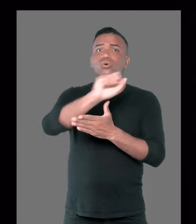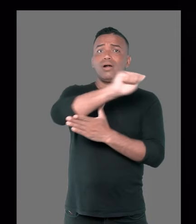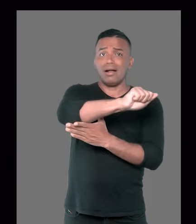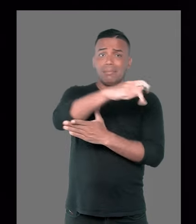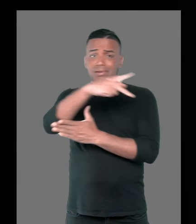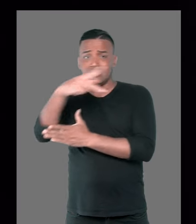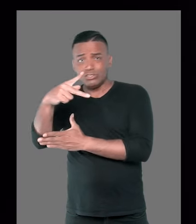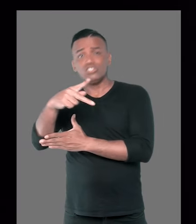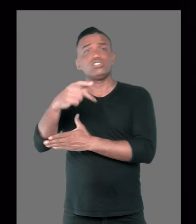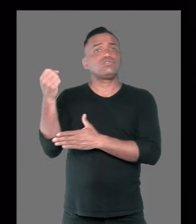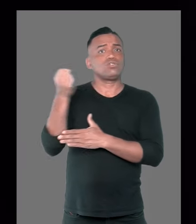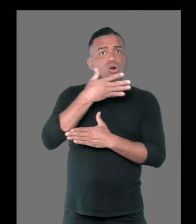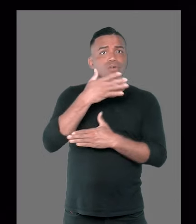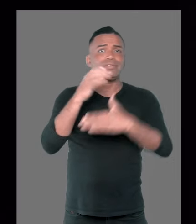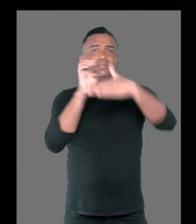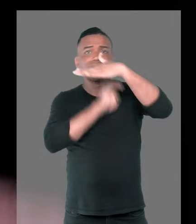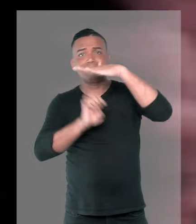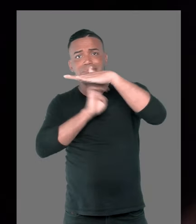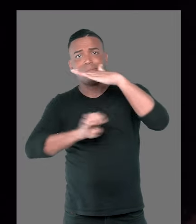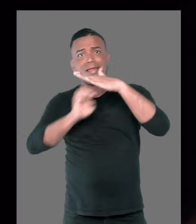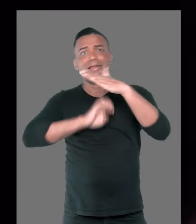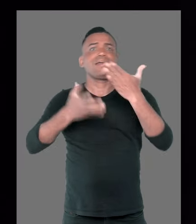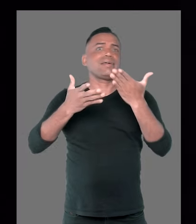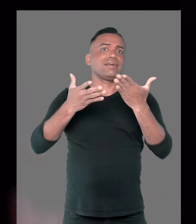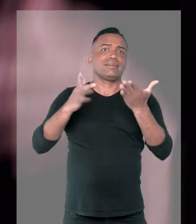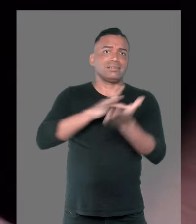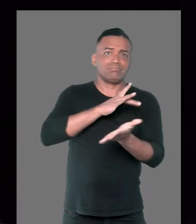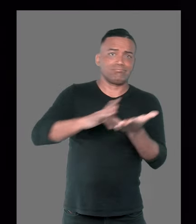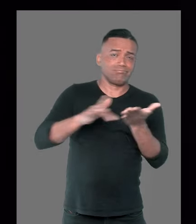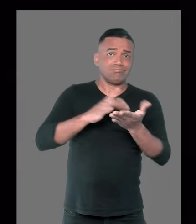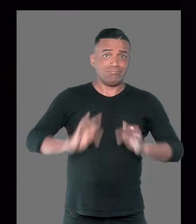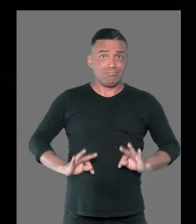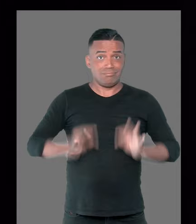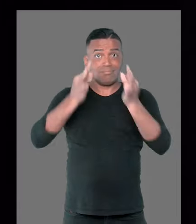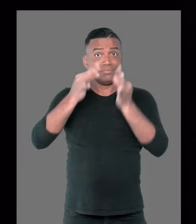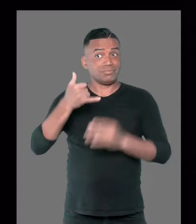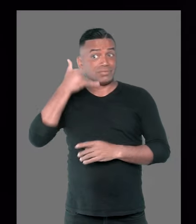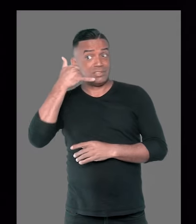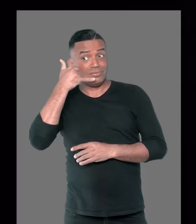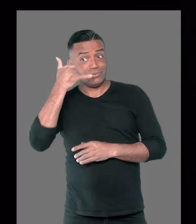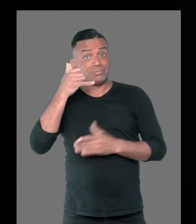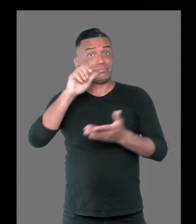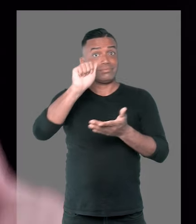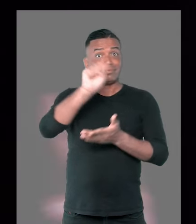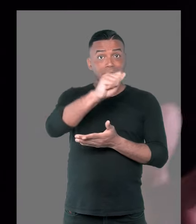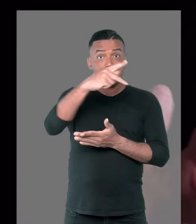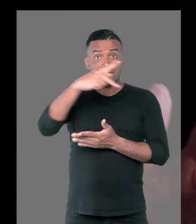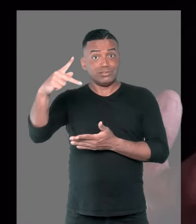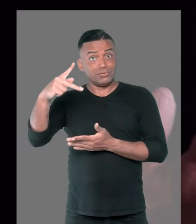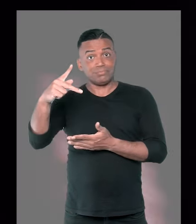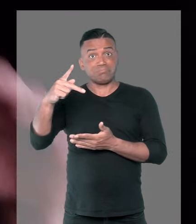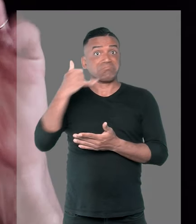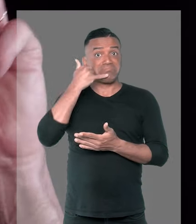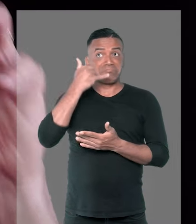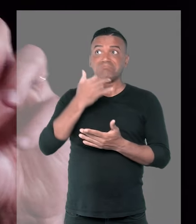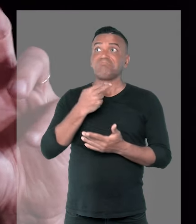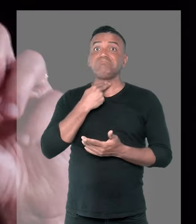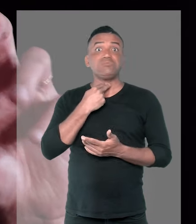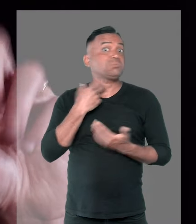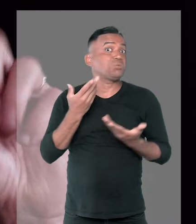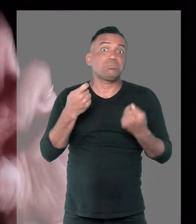novos negócios digitais não só porque apareceu smartphones para você botar aplicativos dentro do smartphone Mas porque você não precisava mais criar um